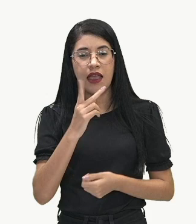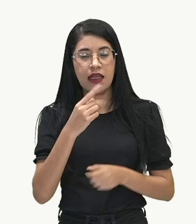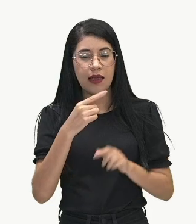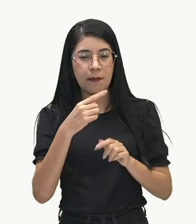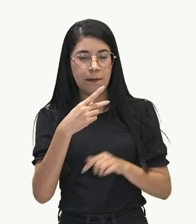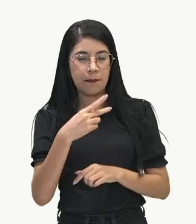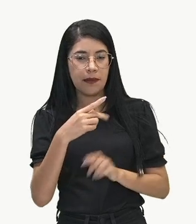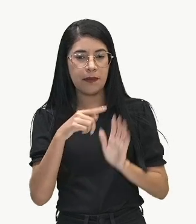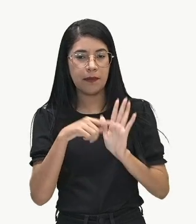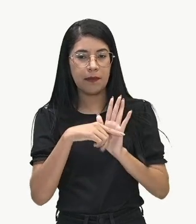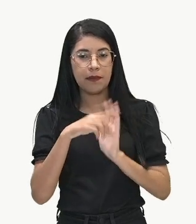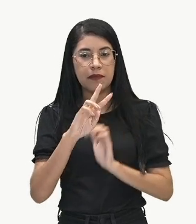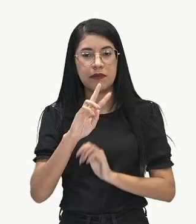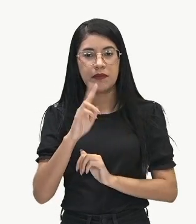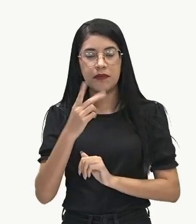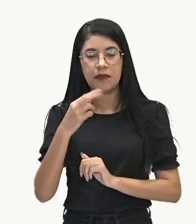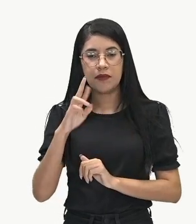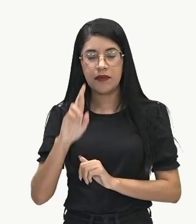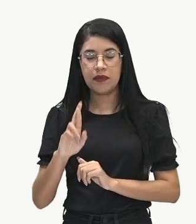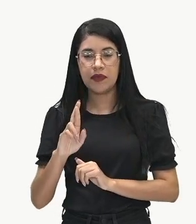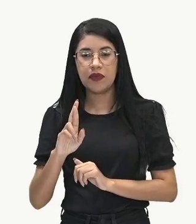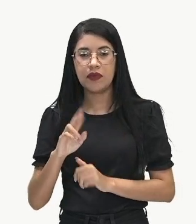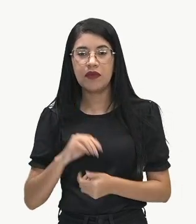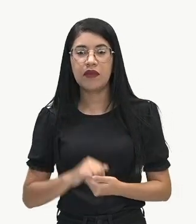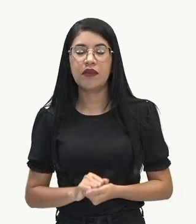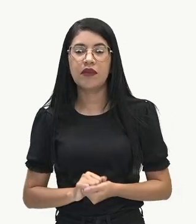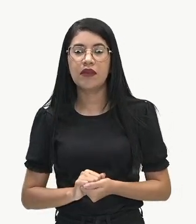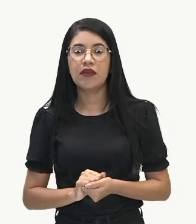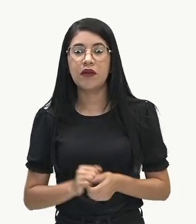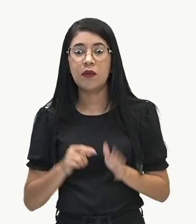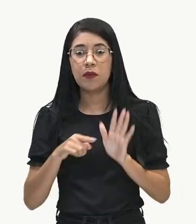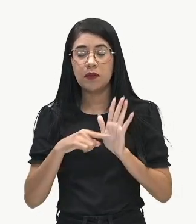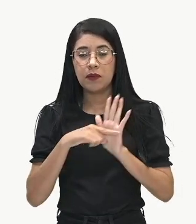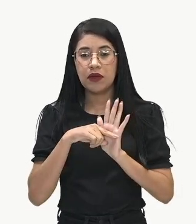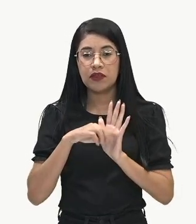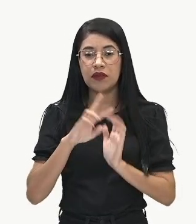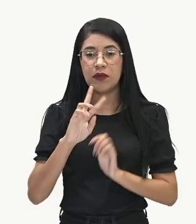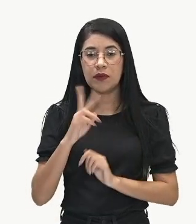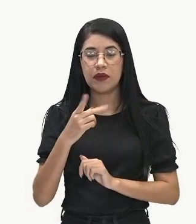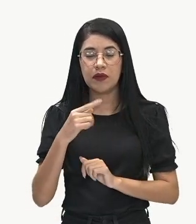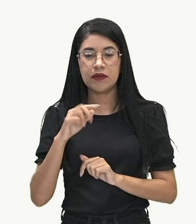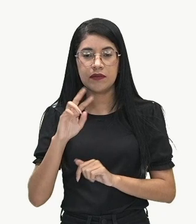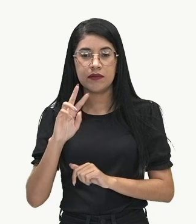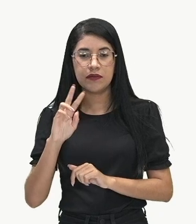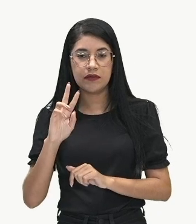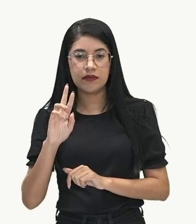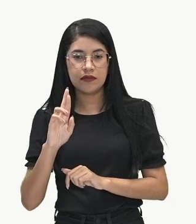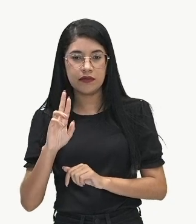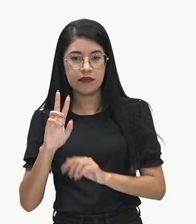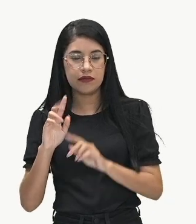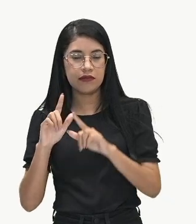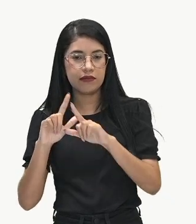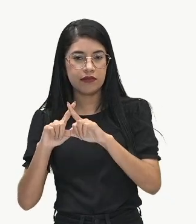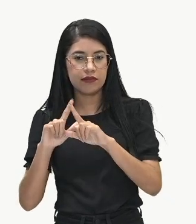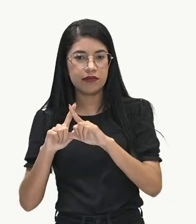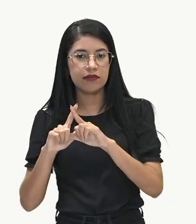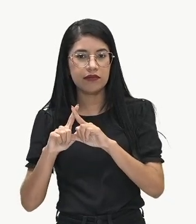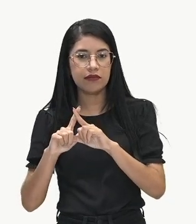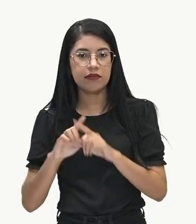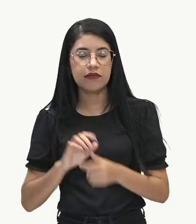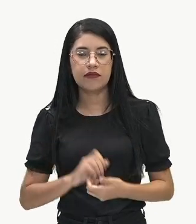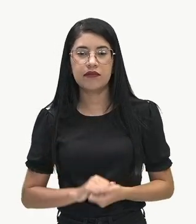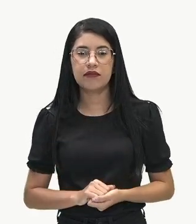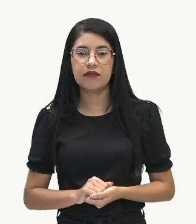do reagente. Quem é negativo? O ΔH. Então, como o ΔH deu negativo, né, aqui